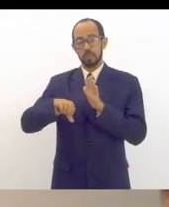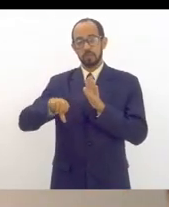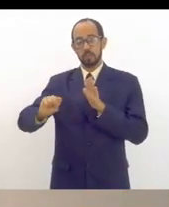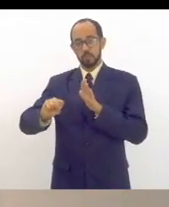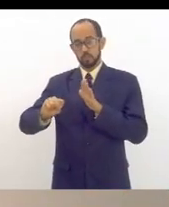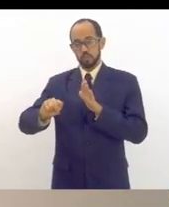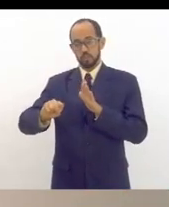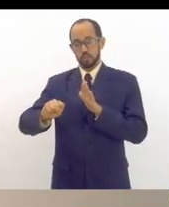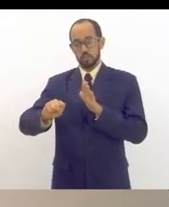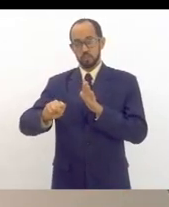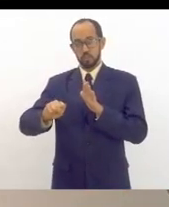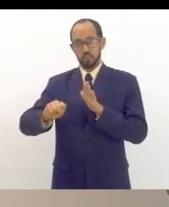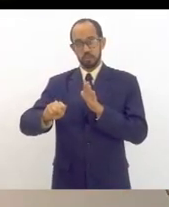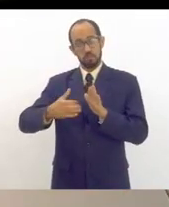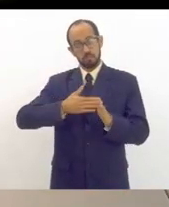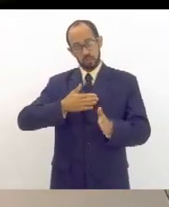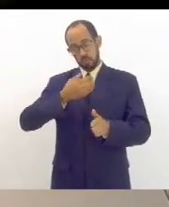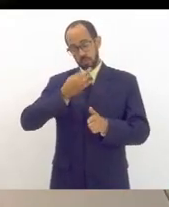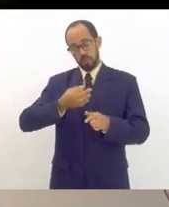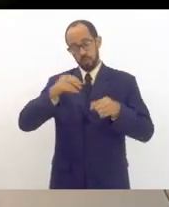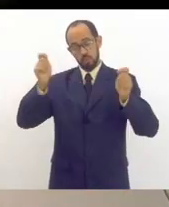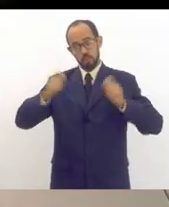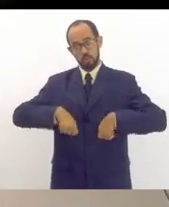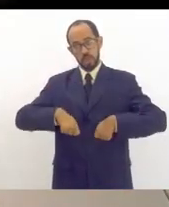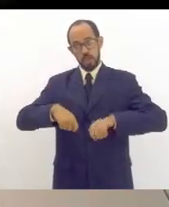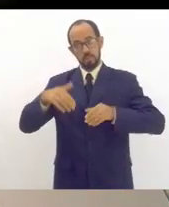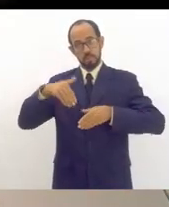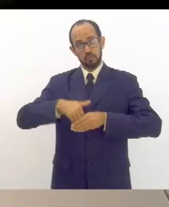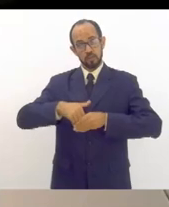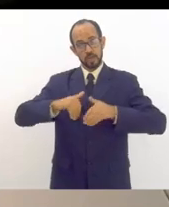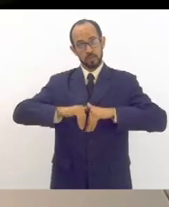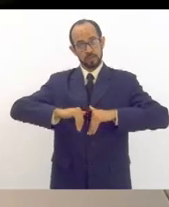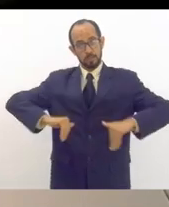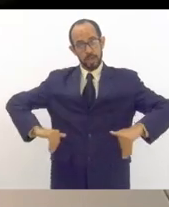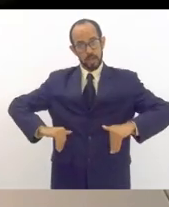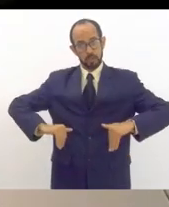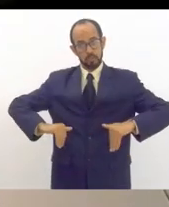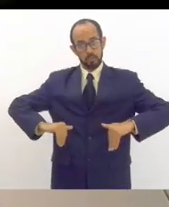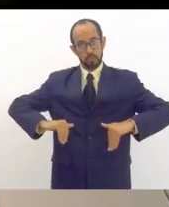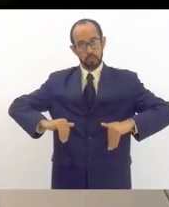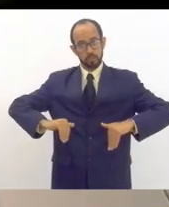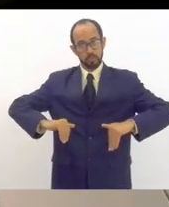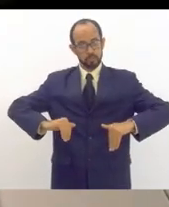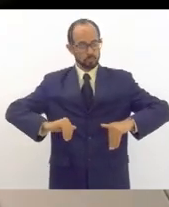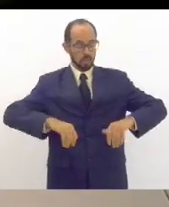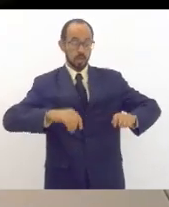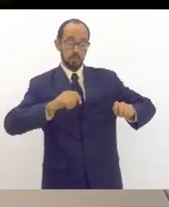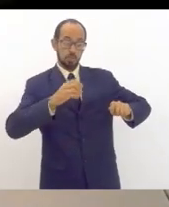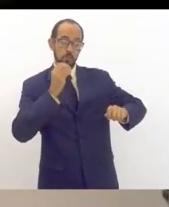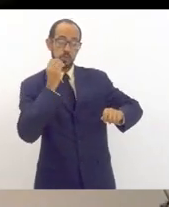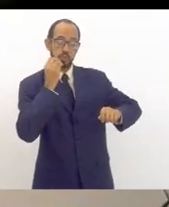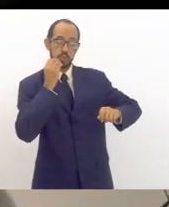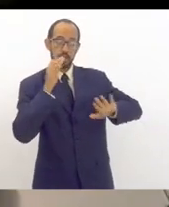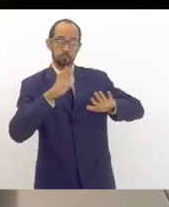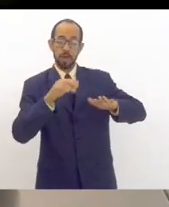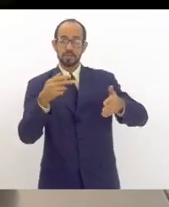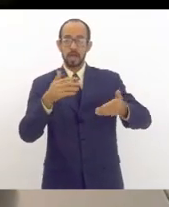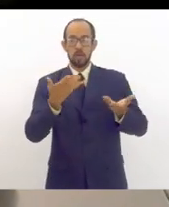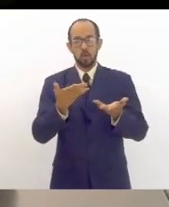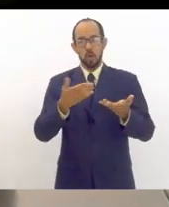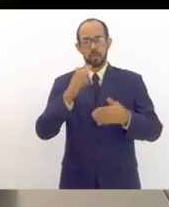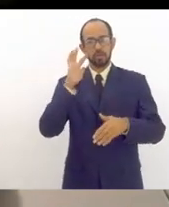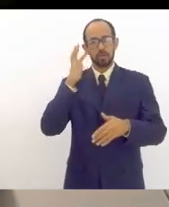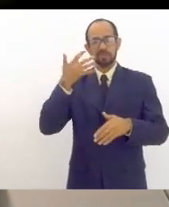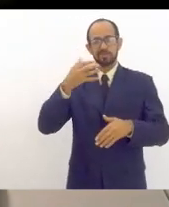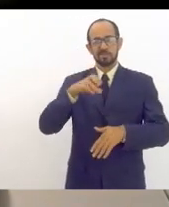possível, do meu modesto ponto de vista, votar separadamente. Agora, decisão. Teria sido, Luiz Paulo. Agora, com a decisão do Supremo, acho que não pode